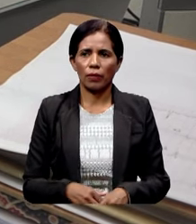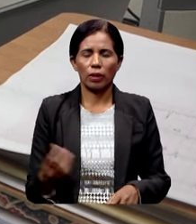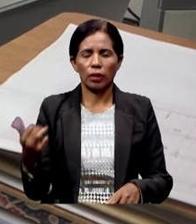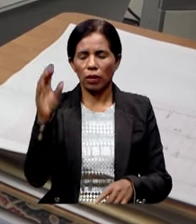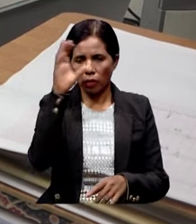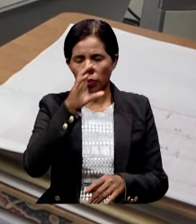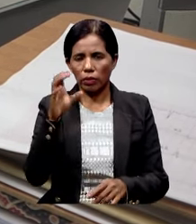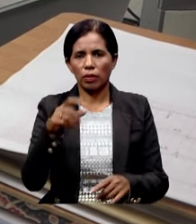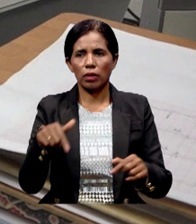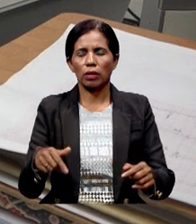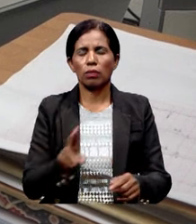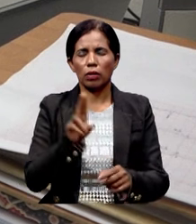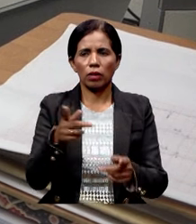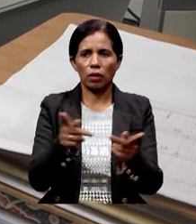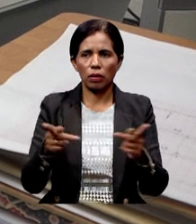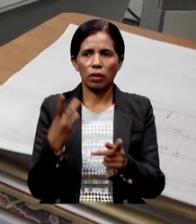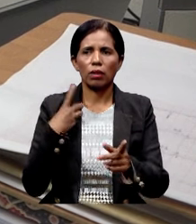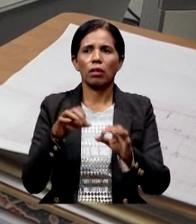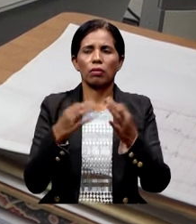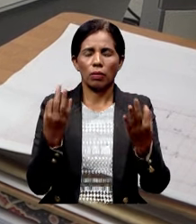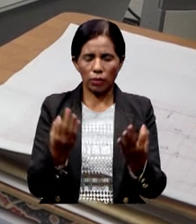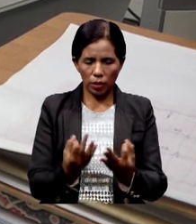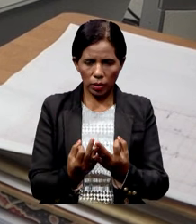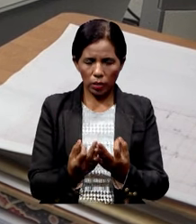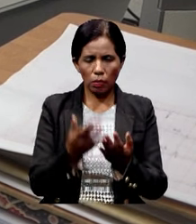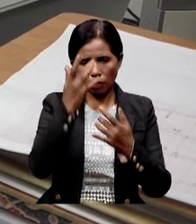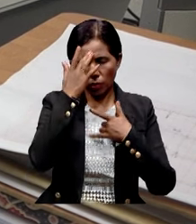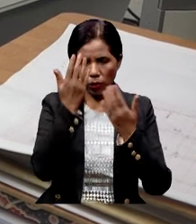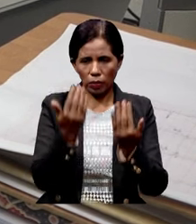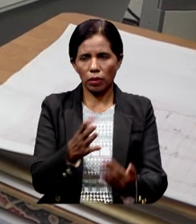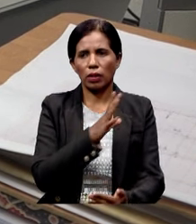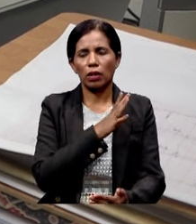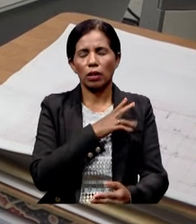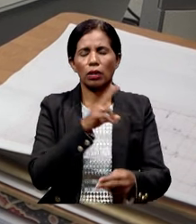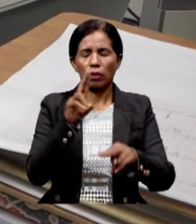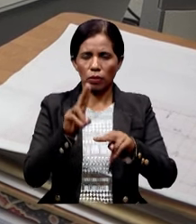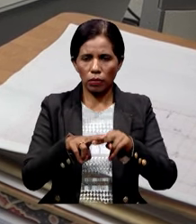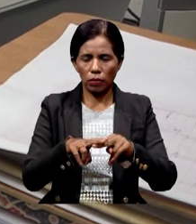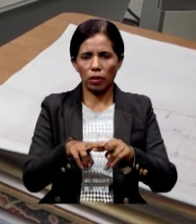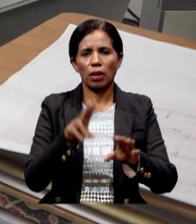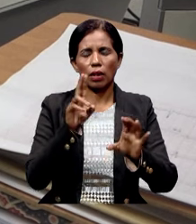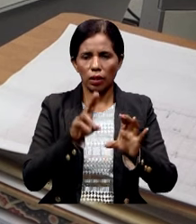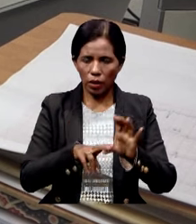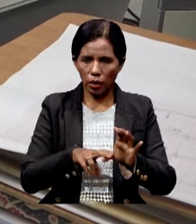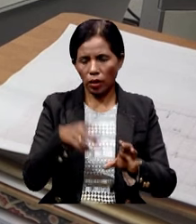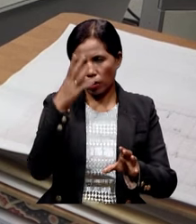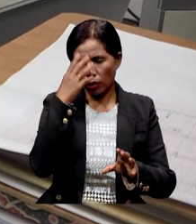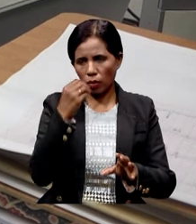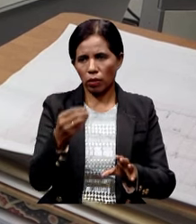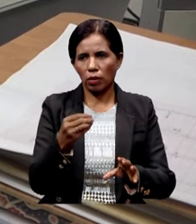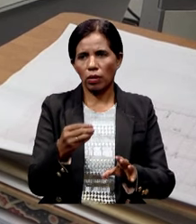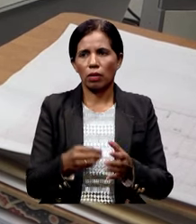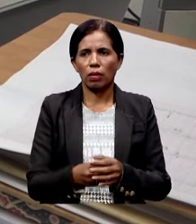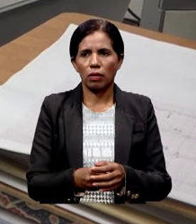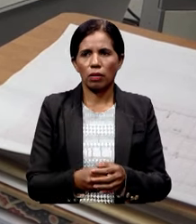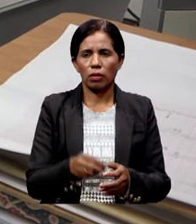ne ocupa te fatin e tene familia sira ne grave mai. Pasti tem que rei, dar uma tour de cadeira, dar uma toba a cama, lavar a cerca, na